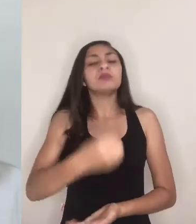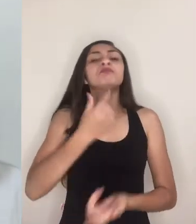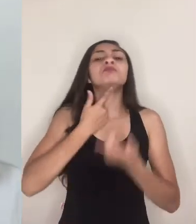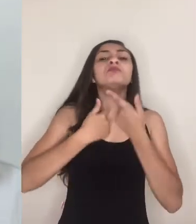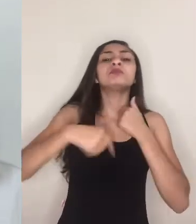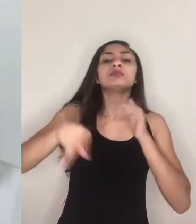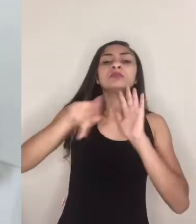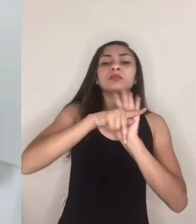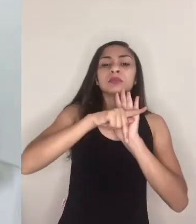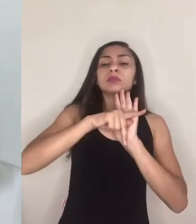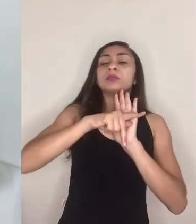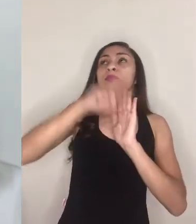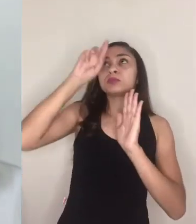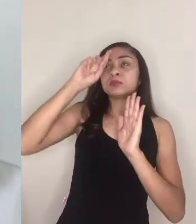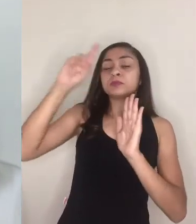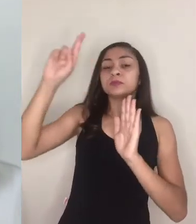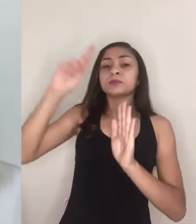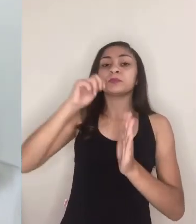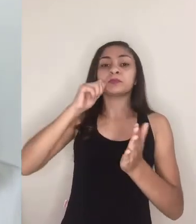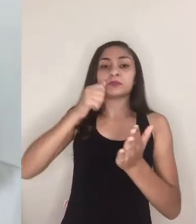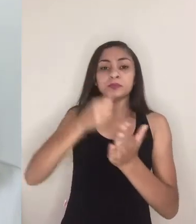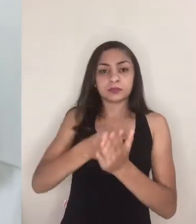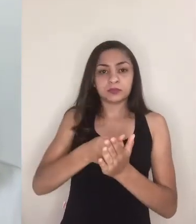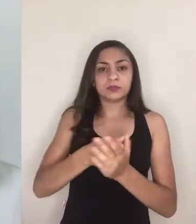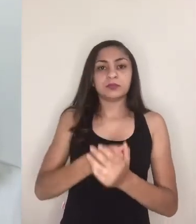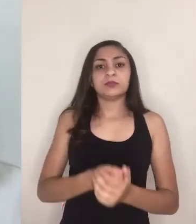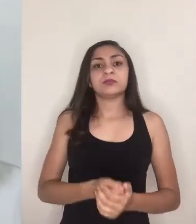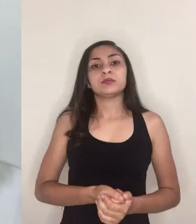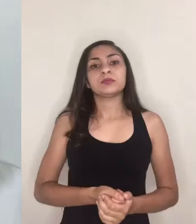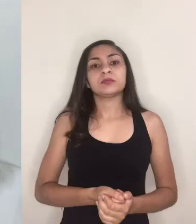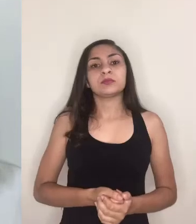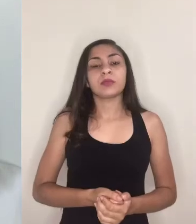No entanto, os seus feitos na história